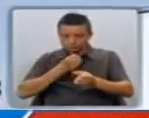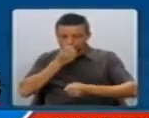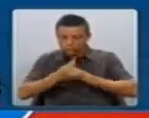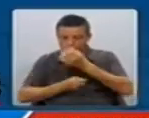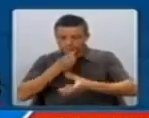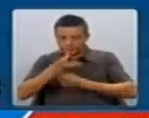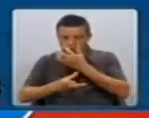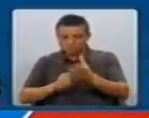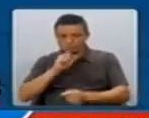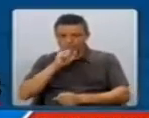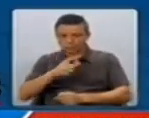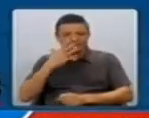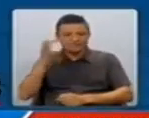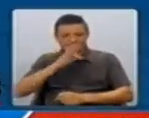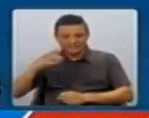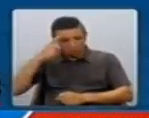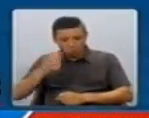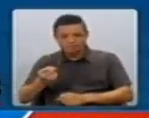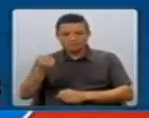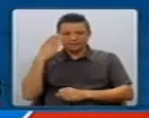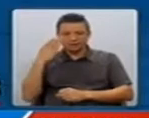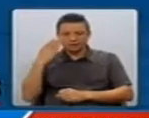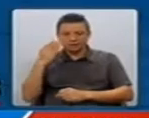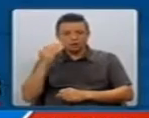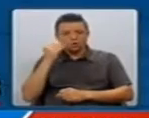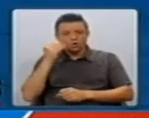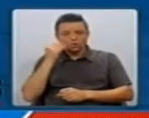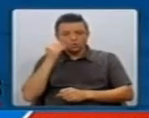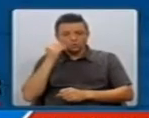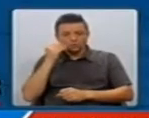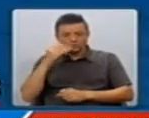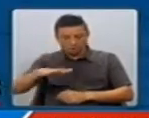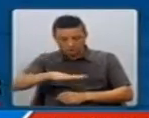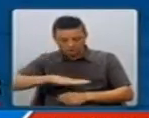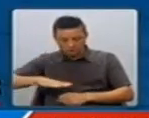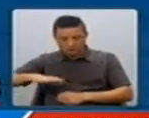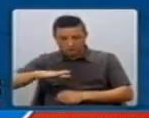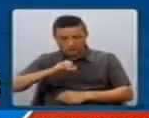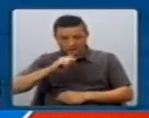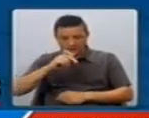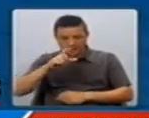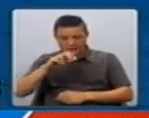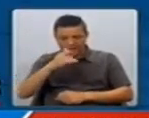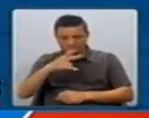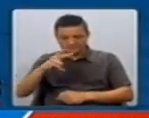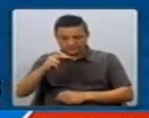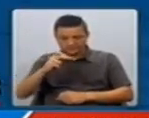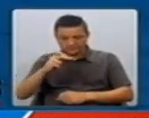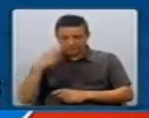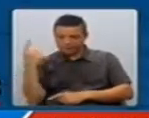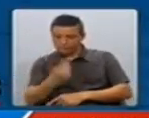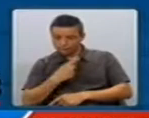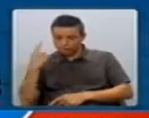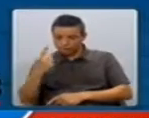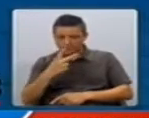para poder tentar compreender como é que estão estabelecidas estas órbitas das galáxias satélites anãs à volta da Via Láctea.